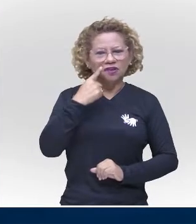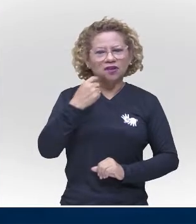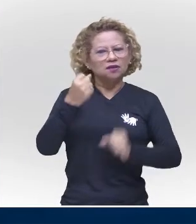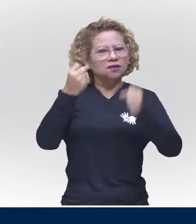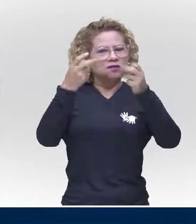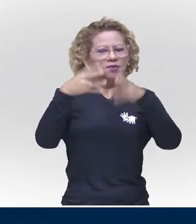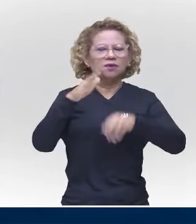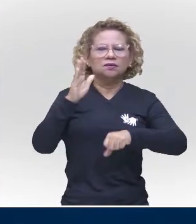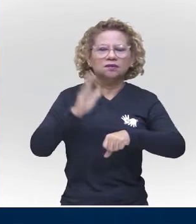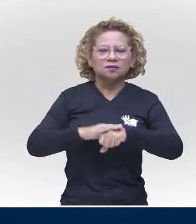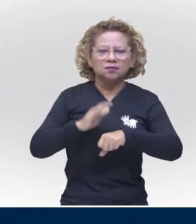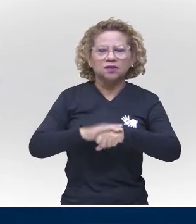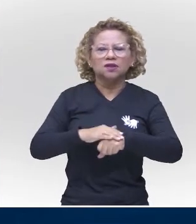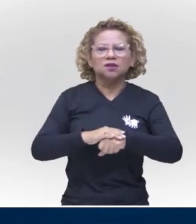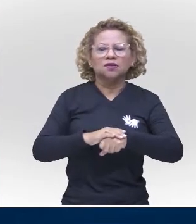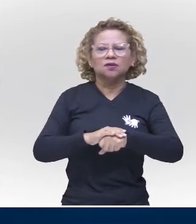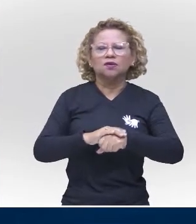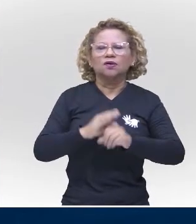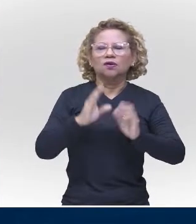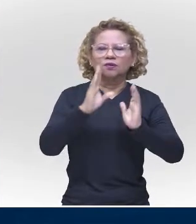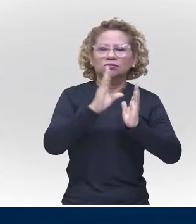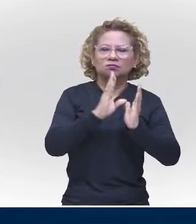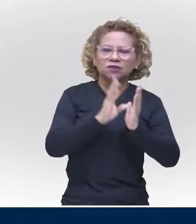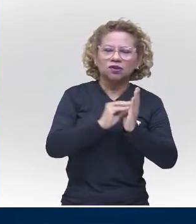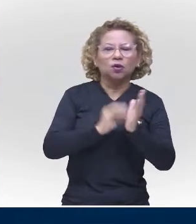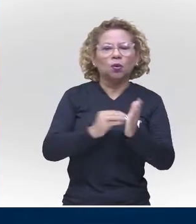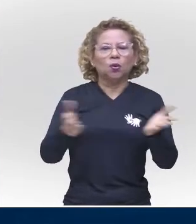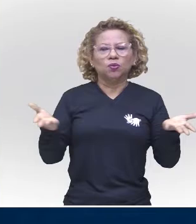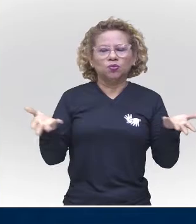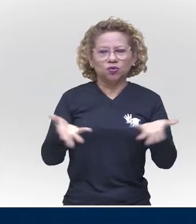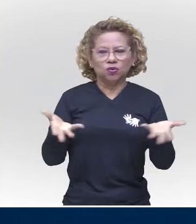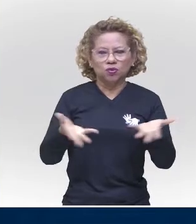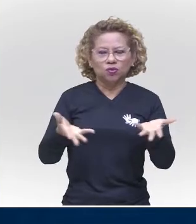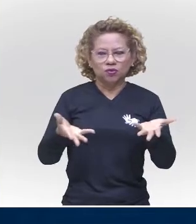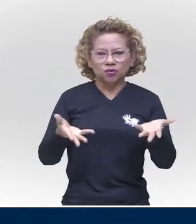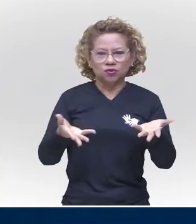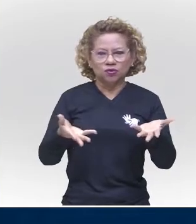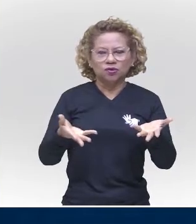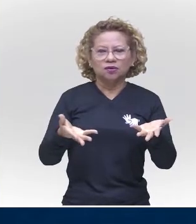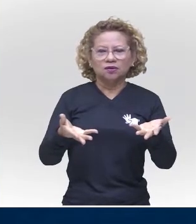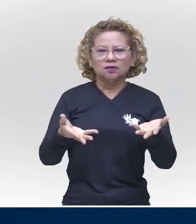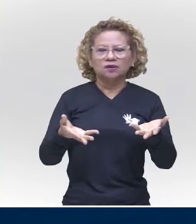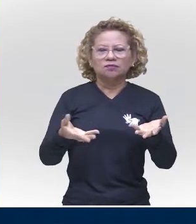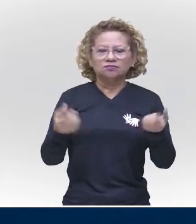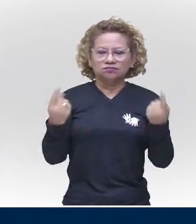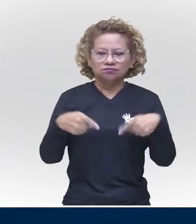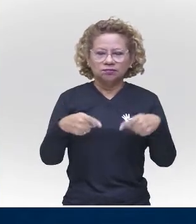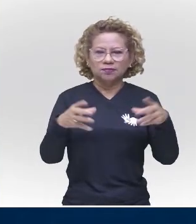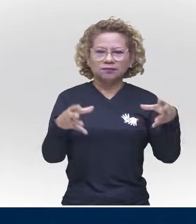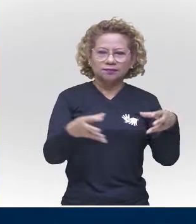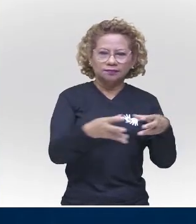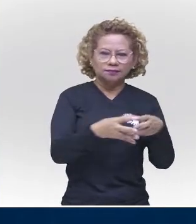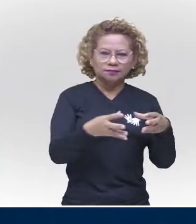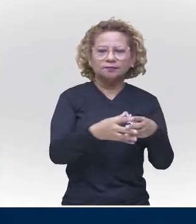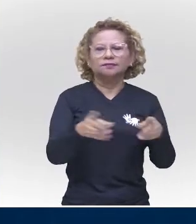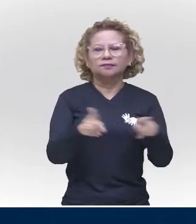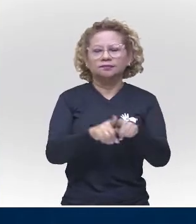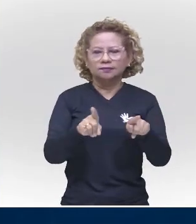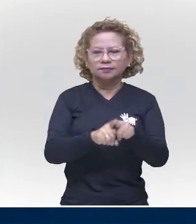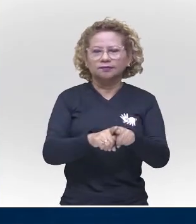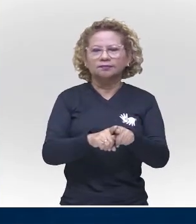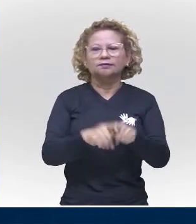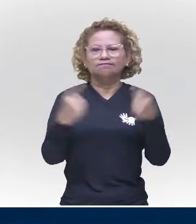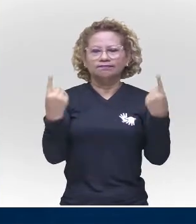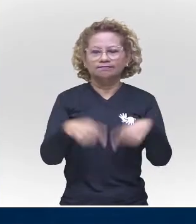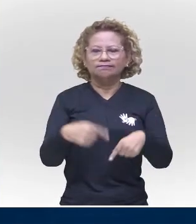sobre o nosso conteúdo de hoje, que é a respeito dos esportes coletivos e os esportes individuais. E